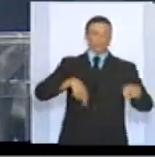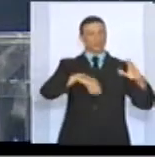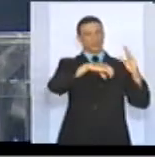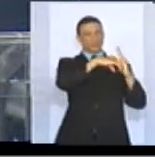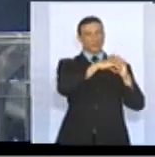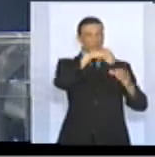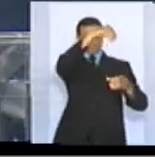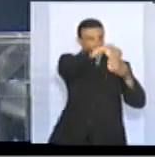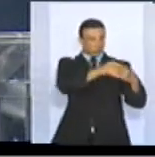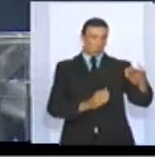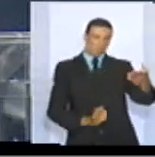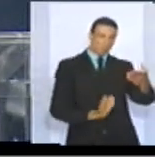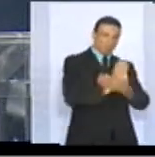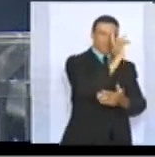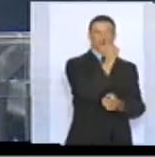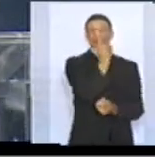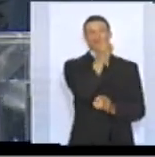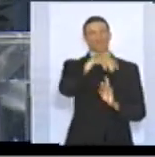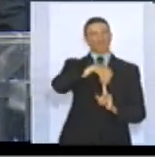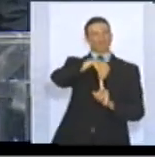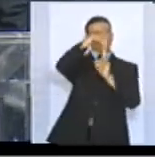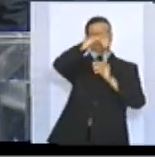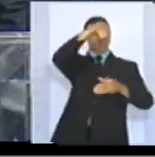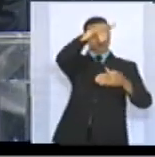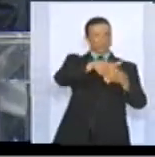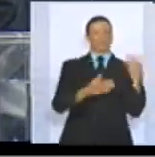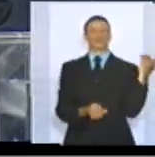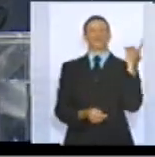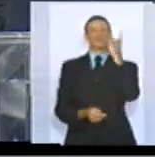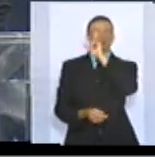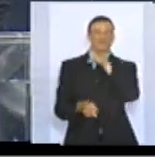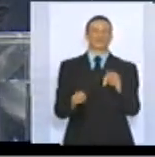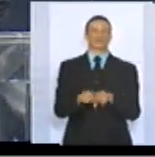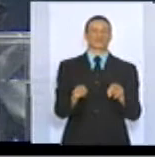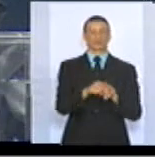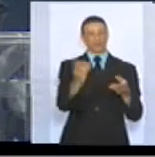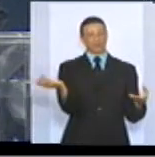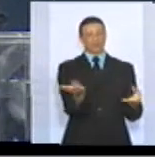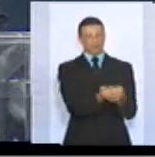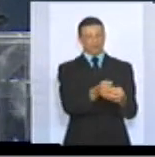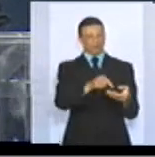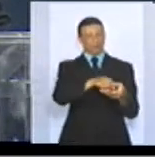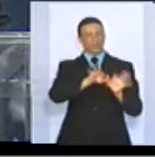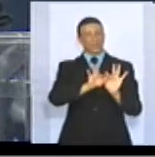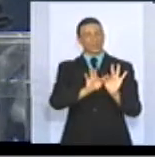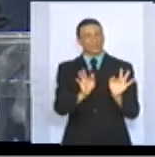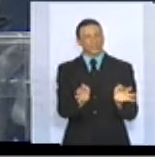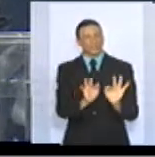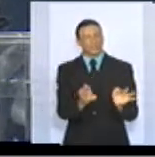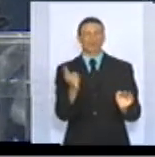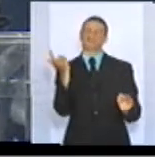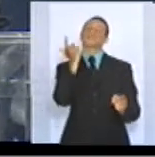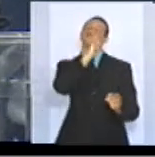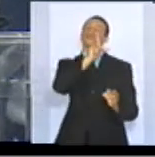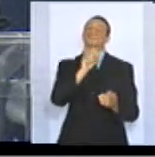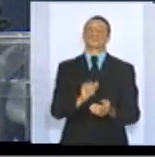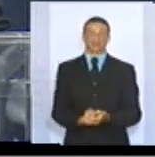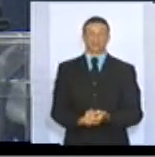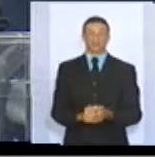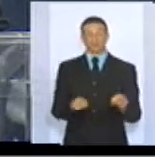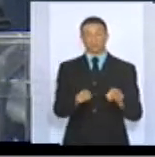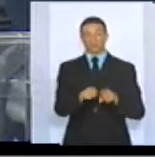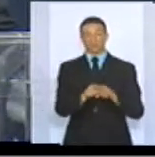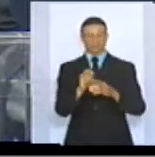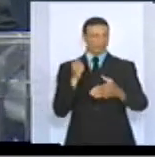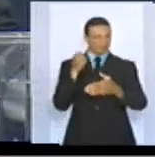Senado em votação única, também com relativo processo de simplificação no seu processo de decisão. Resultou numa